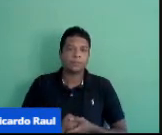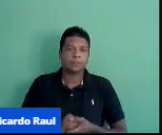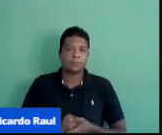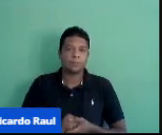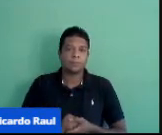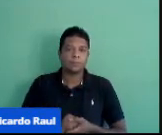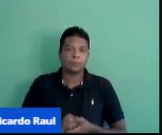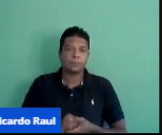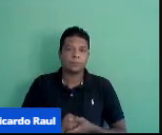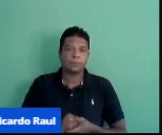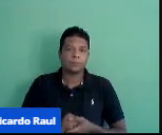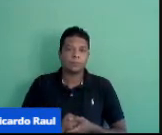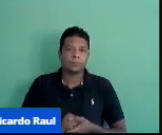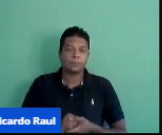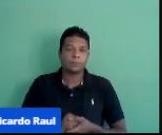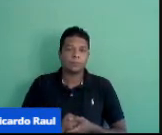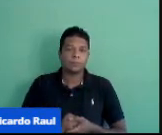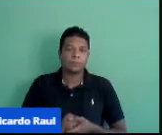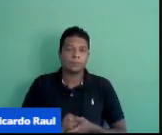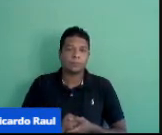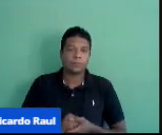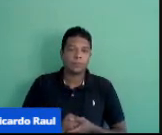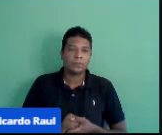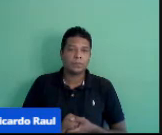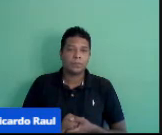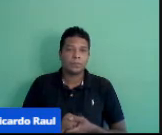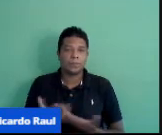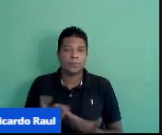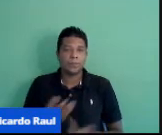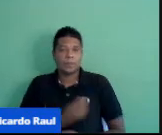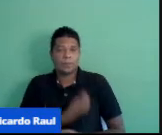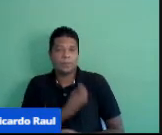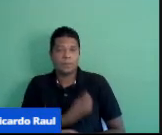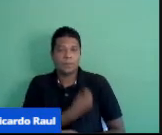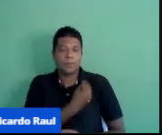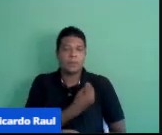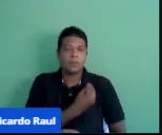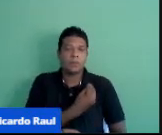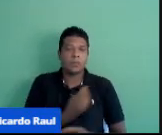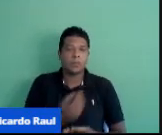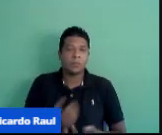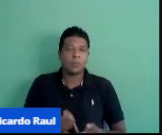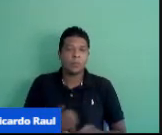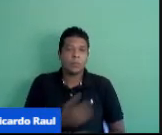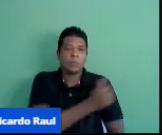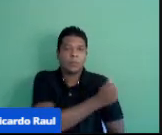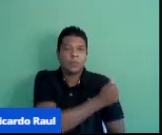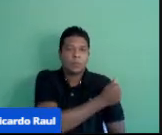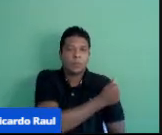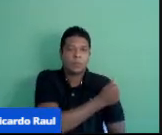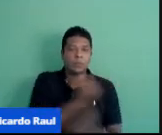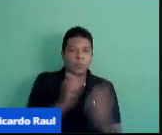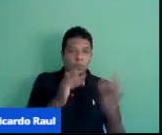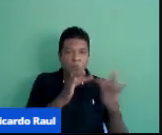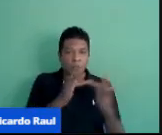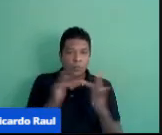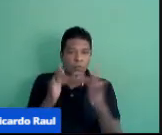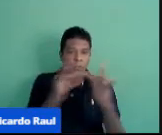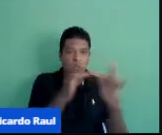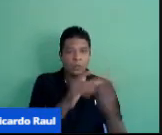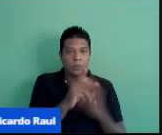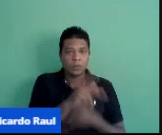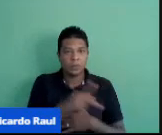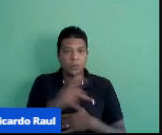pouco a desejar. Quando eu falo participação, eu me refiro ao contato com o professor, né, por